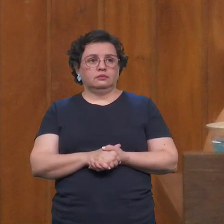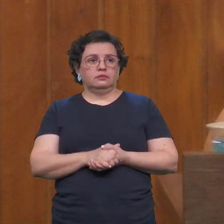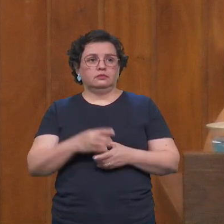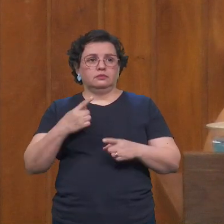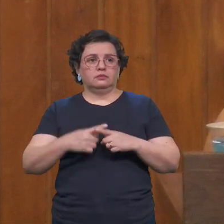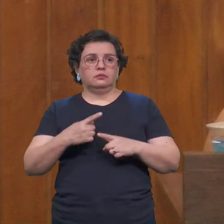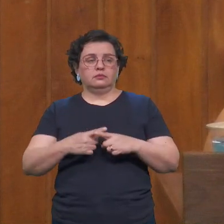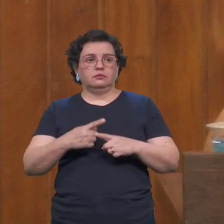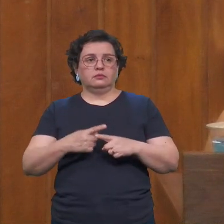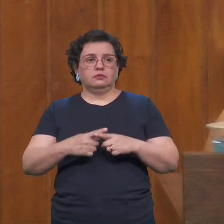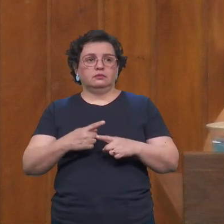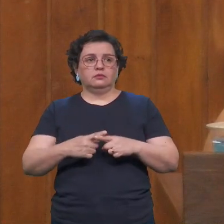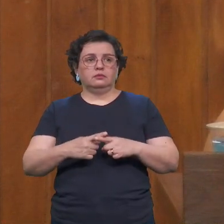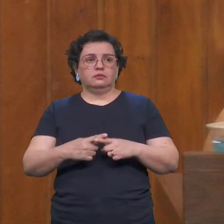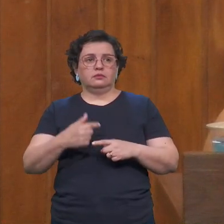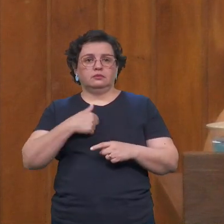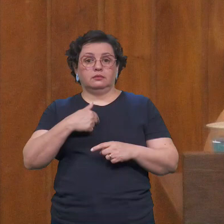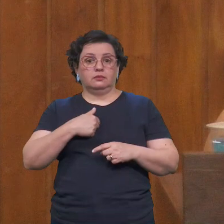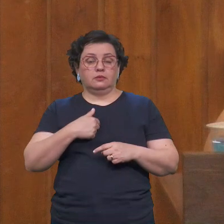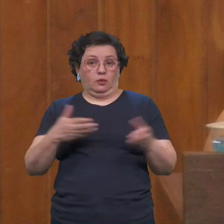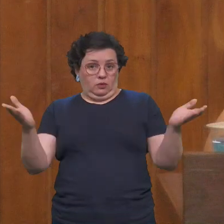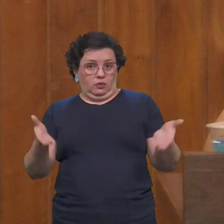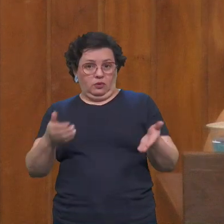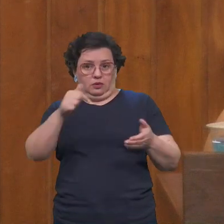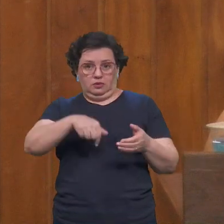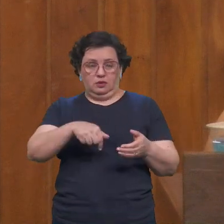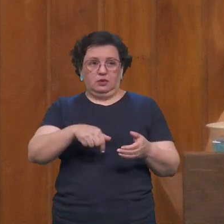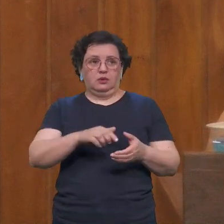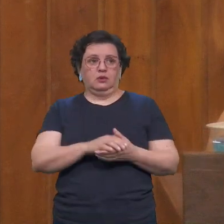pois eu estou aqui hoje